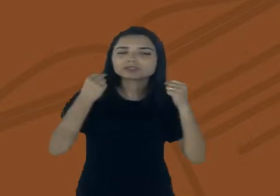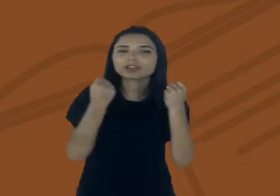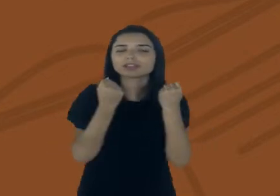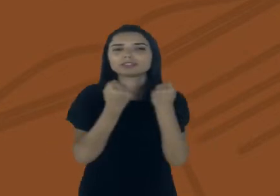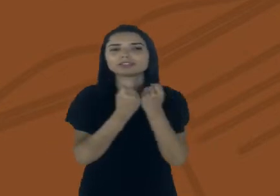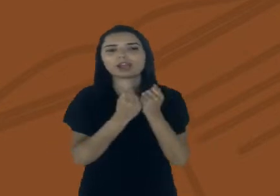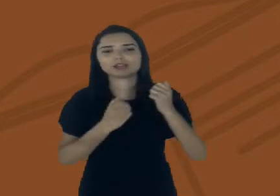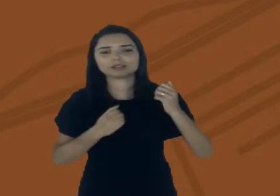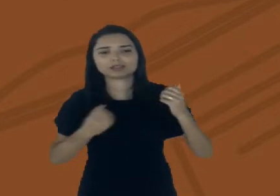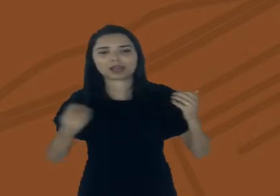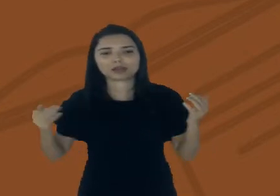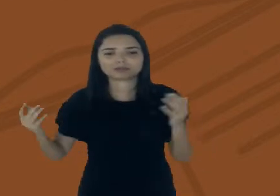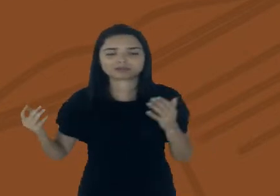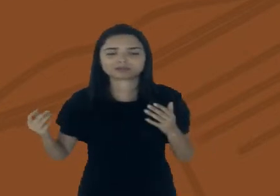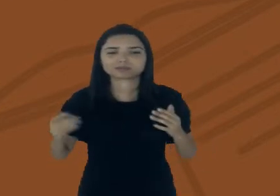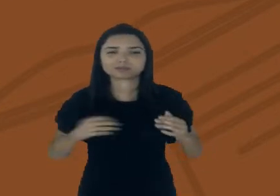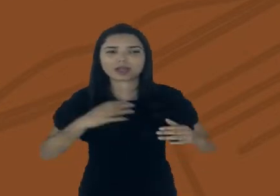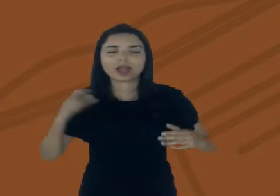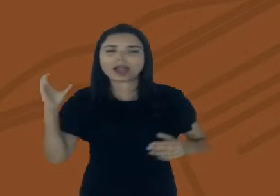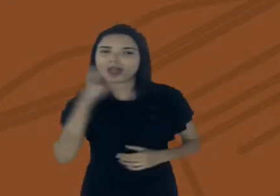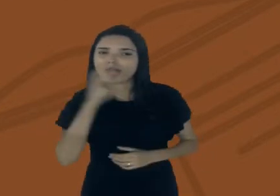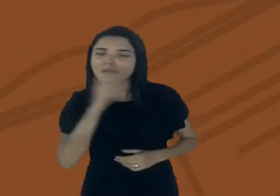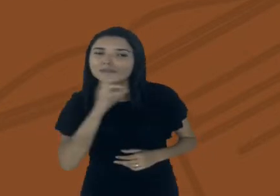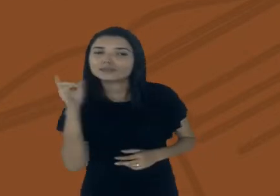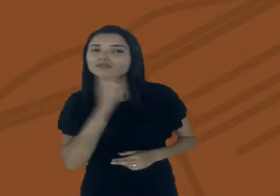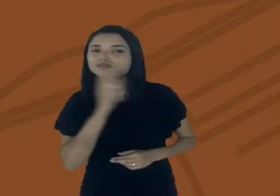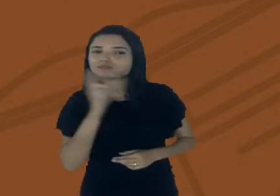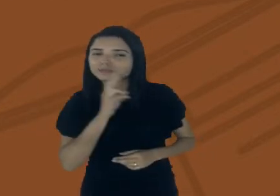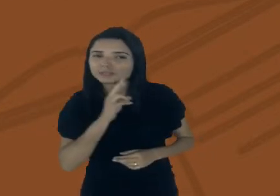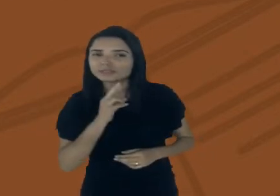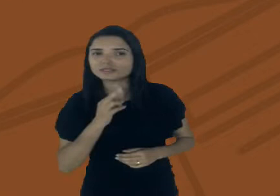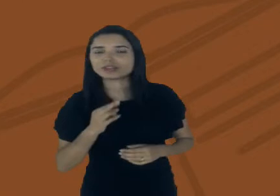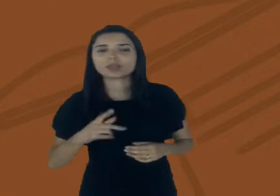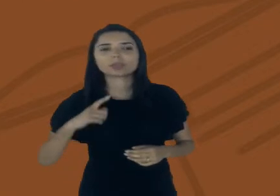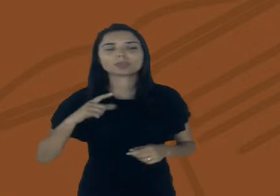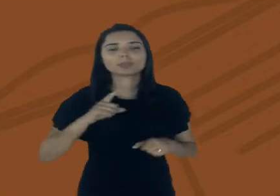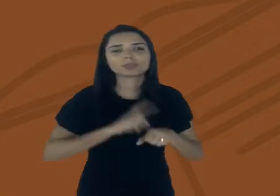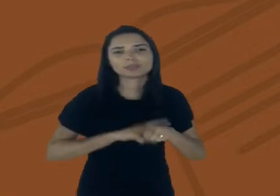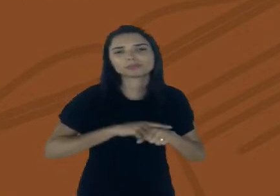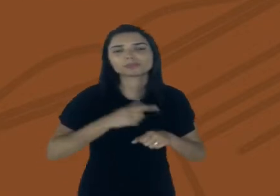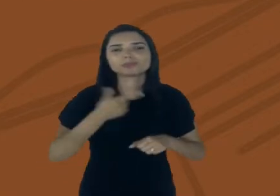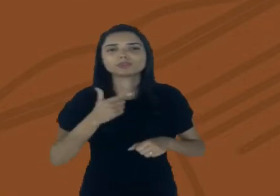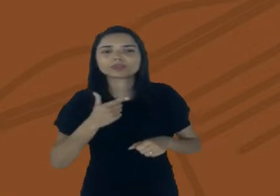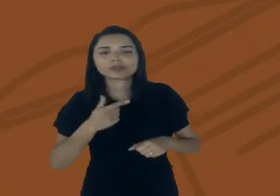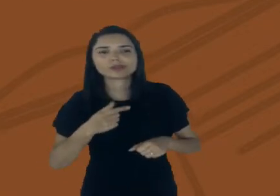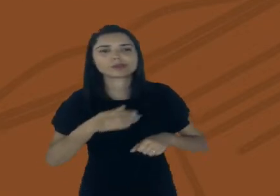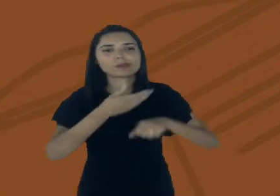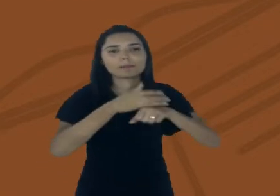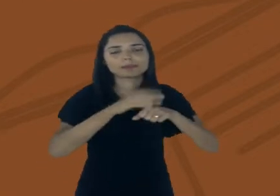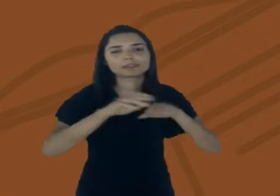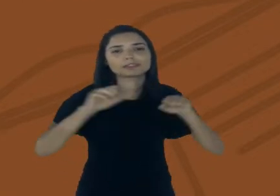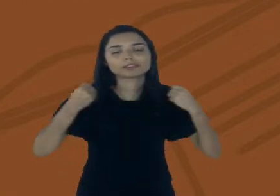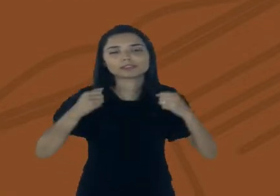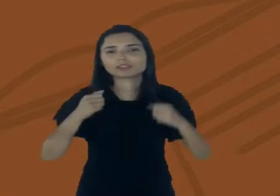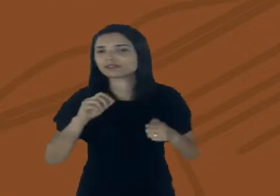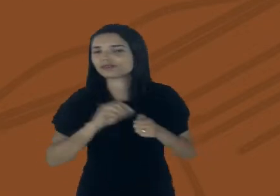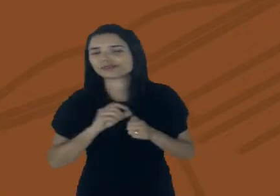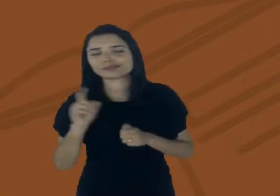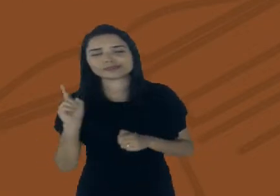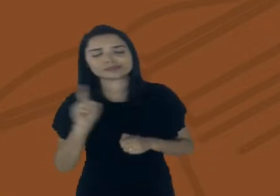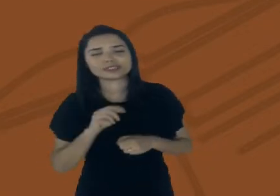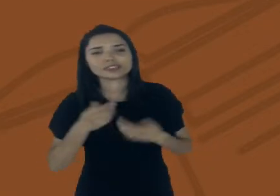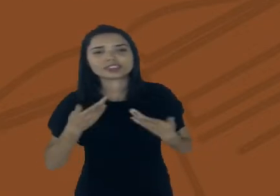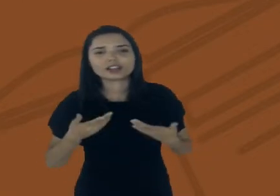elas não realizam uma alimentação adequada, certo? Não praticam exercícios e, consequentemente, esses